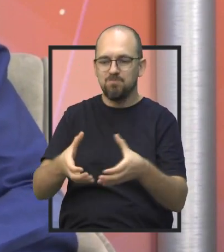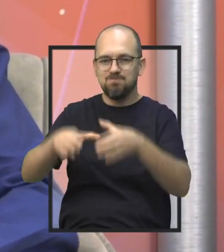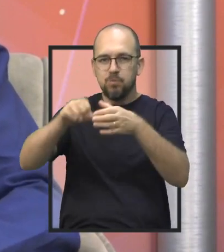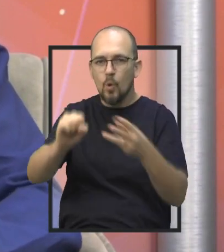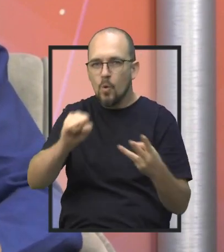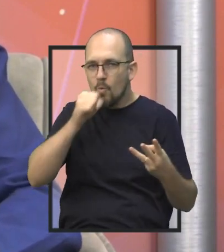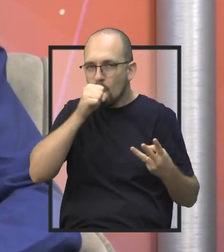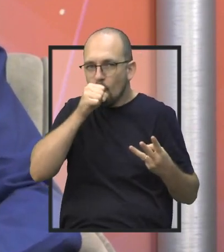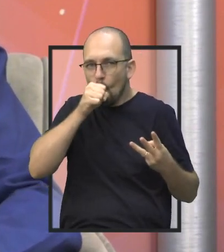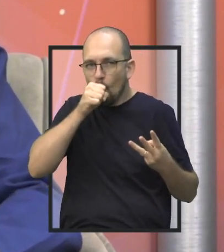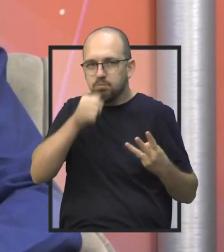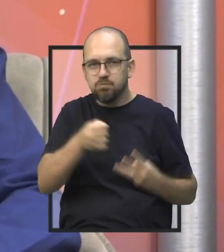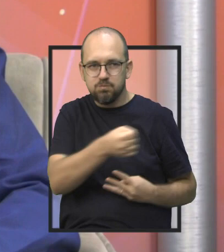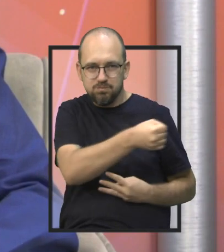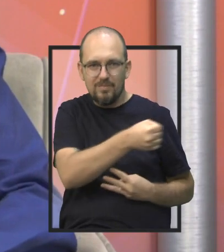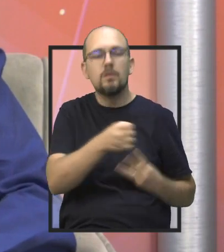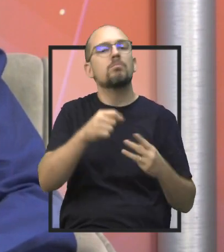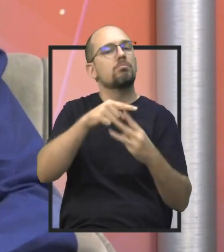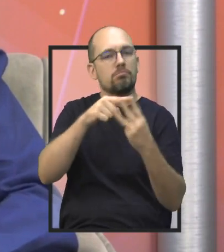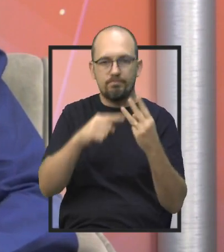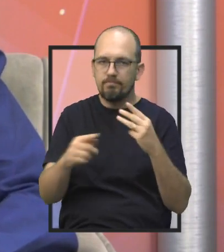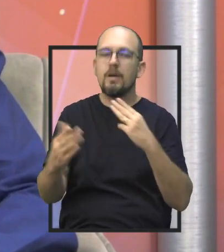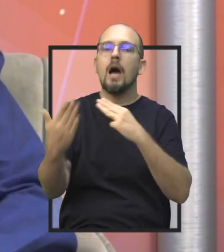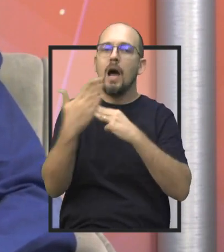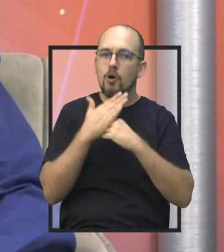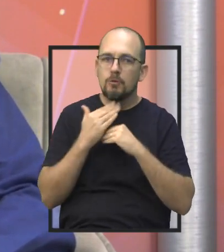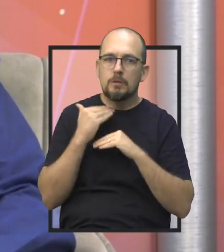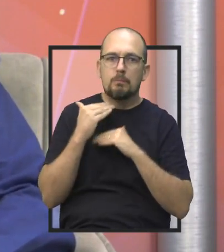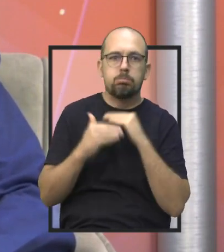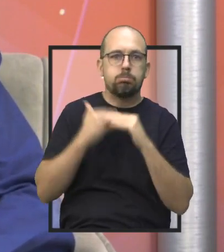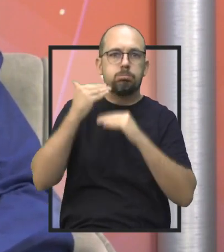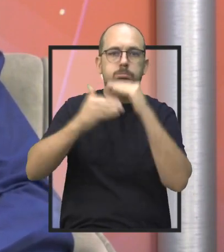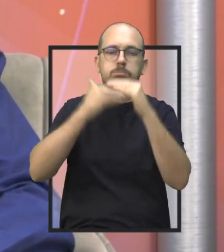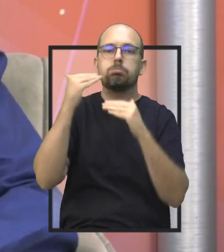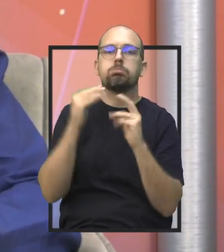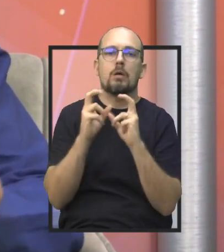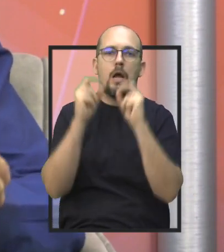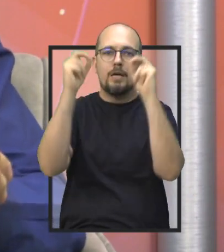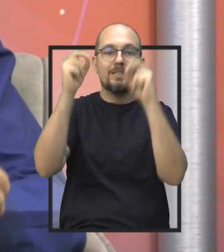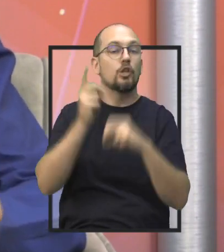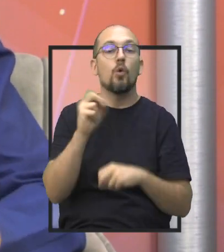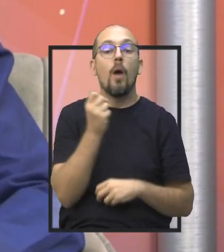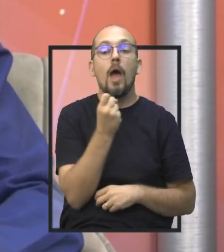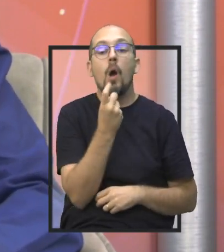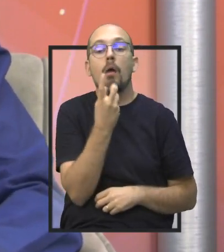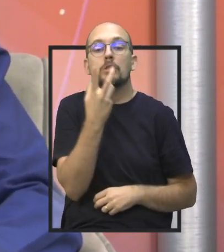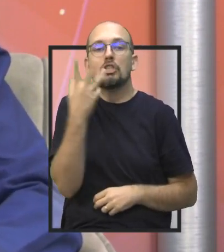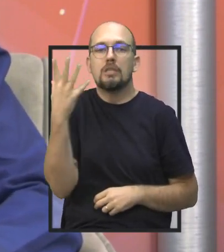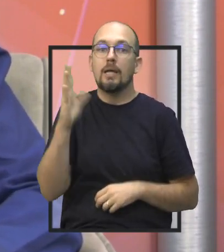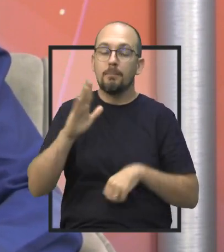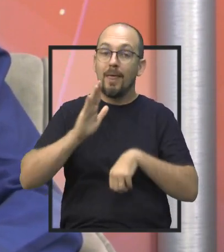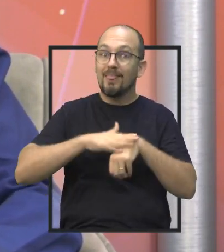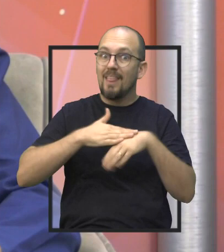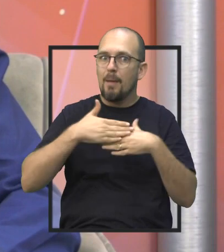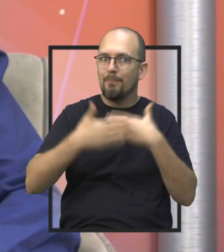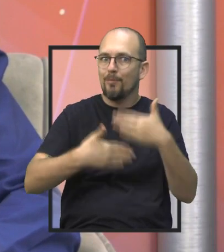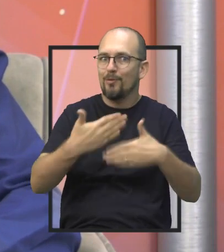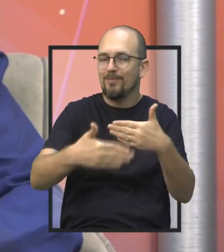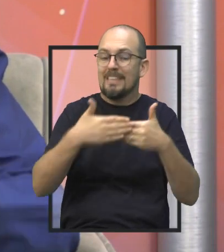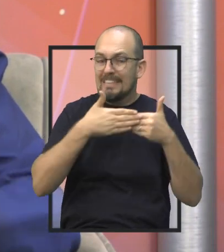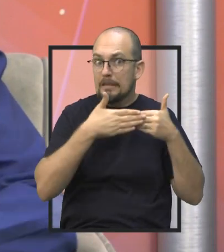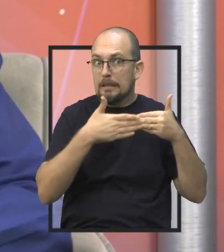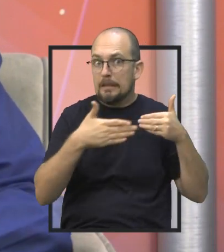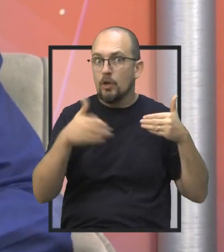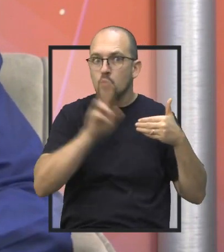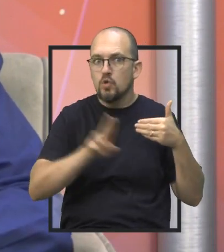pelo uso abusivo de quantidade, mas por tempo prolongado. Não é porque algum indivíduo fumou, ele já